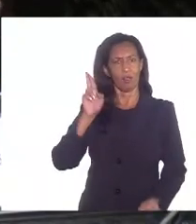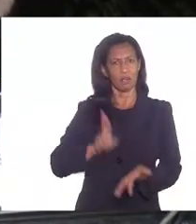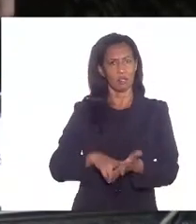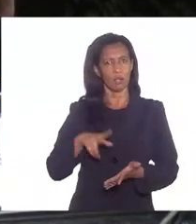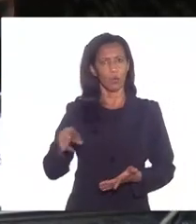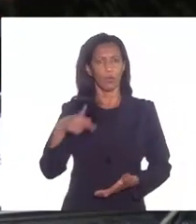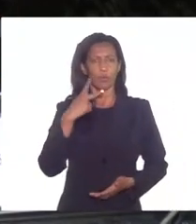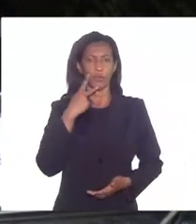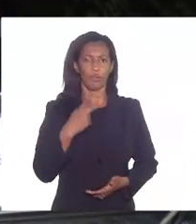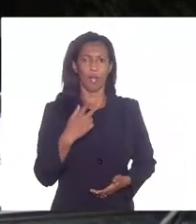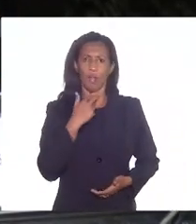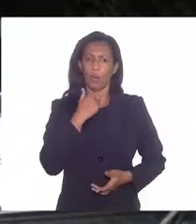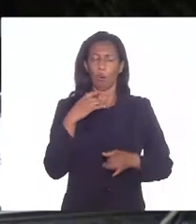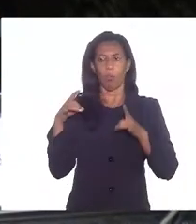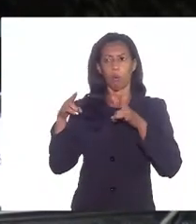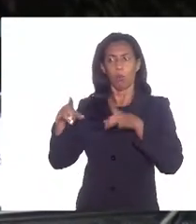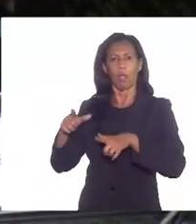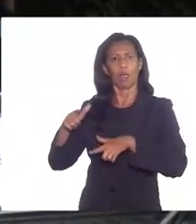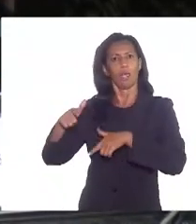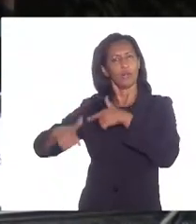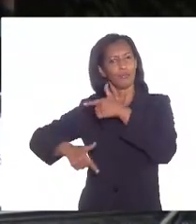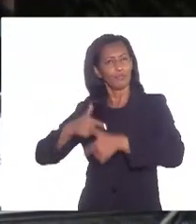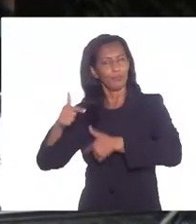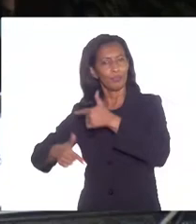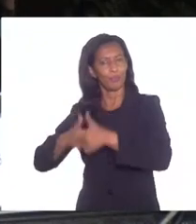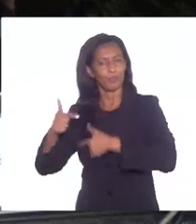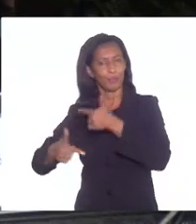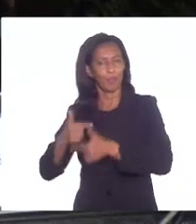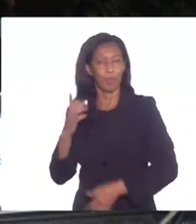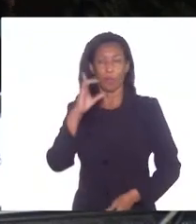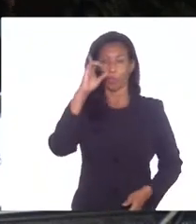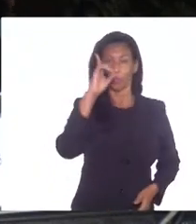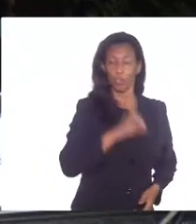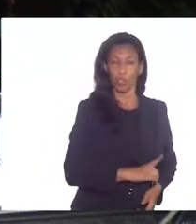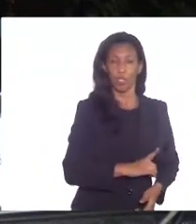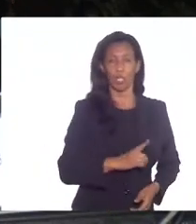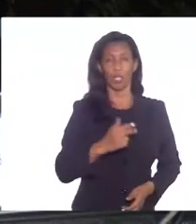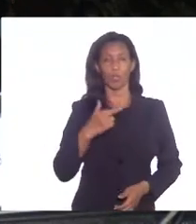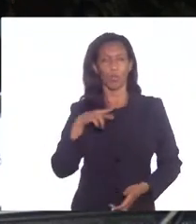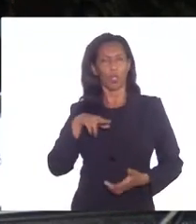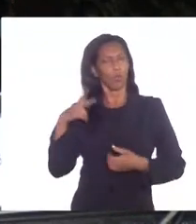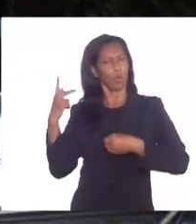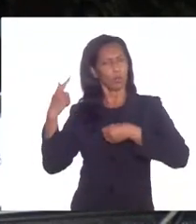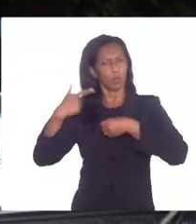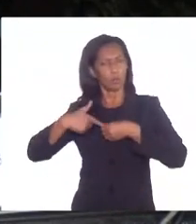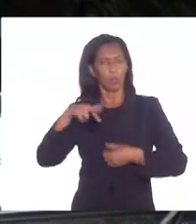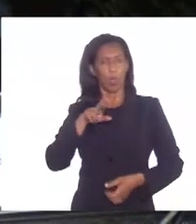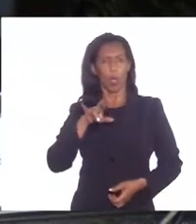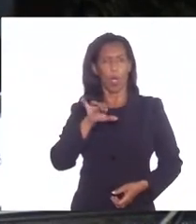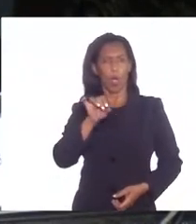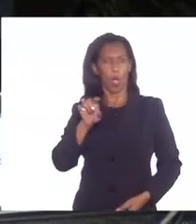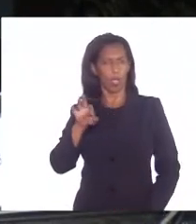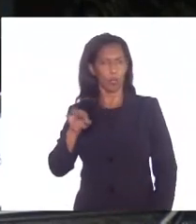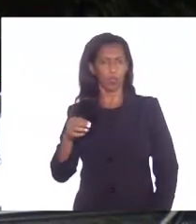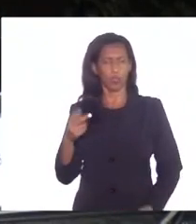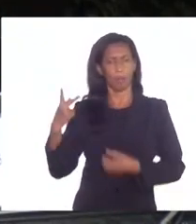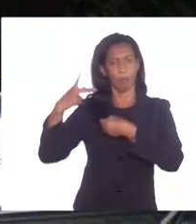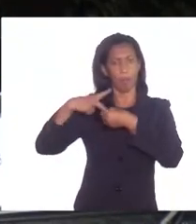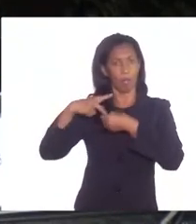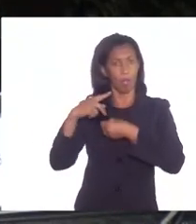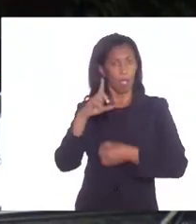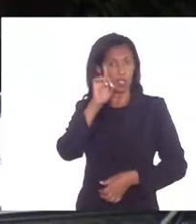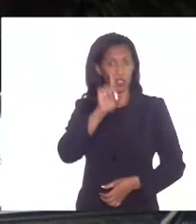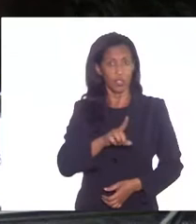não podemos deixar de lutar pelo que é o nosso direito, e os nossos royalties são o nosso direito. Não há